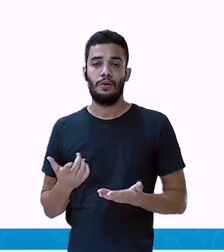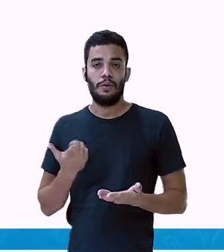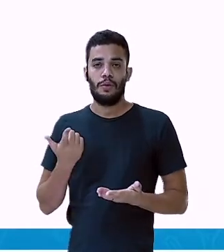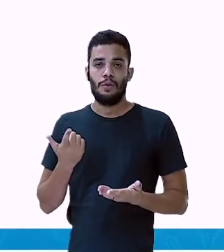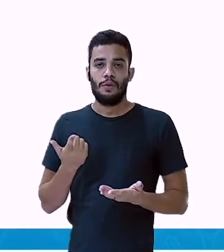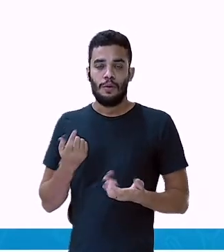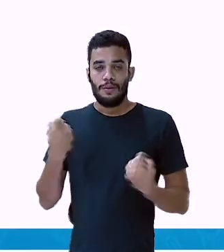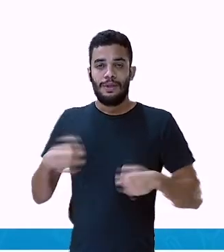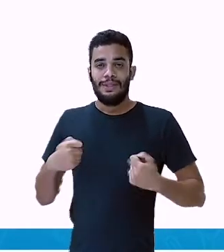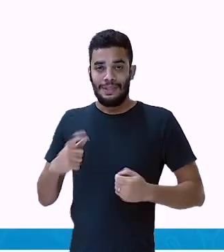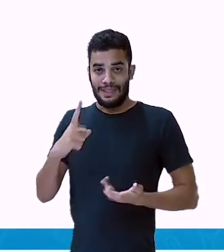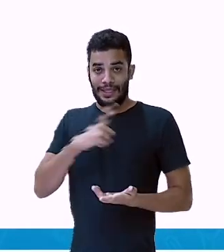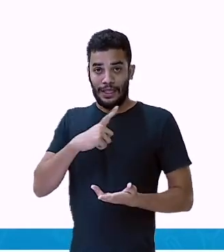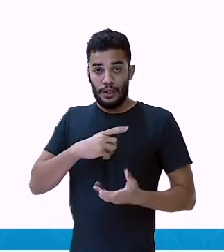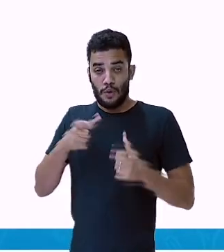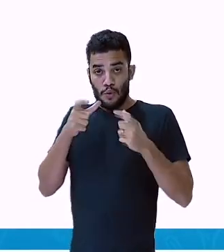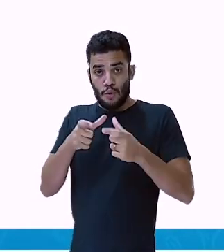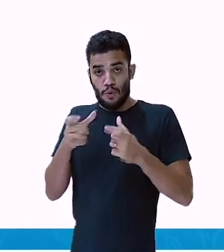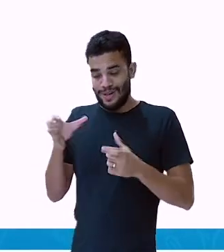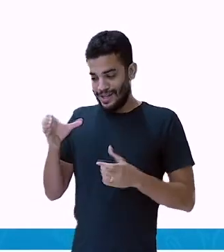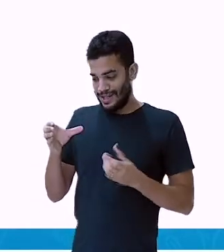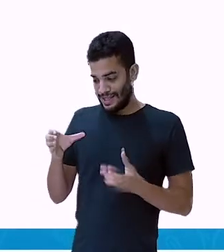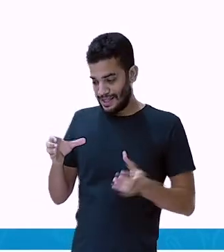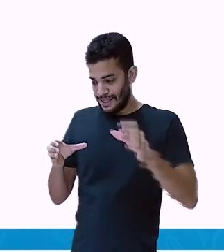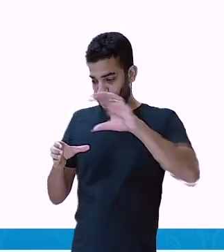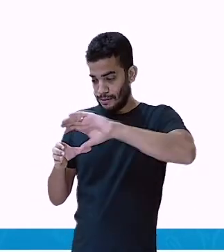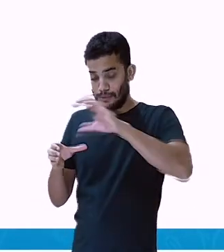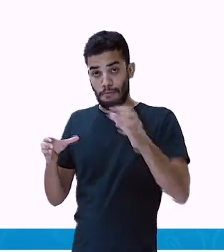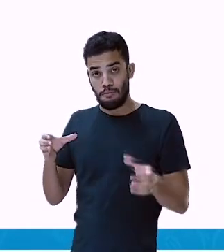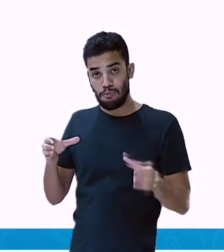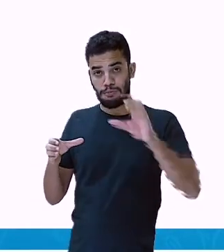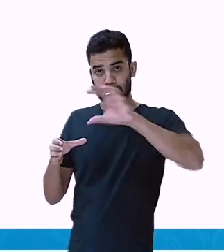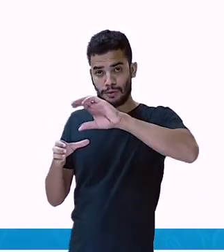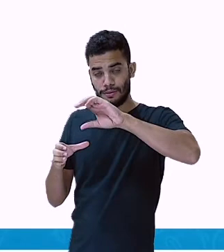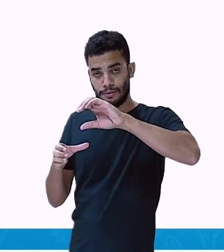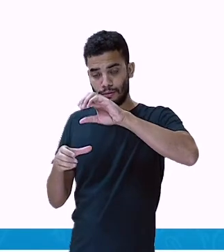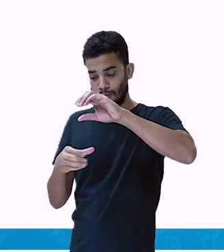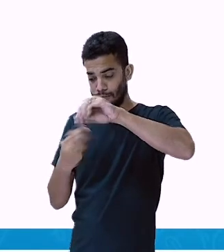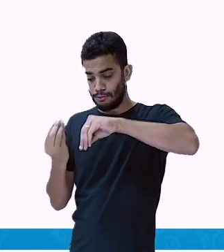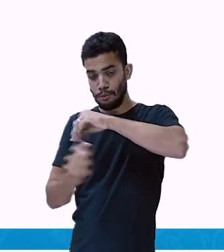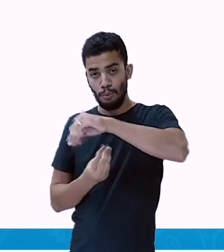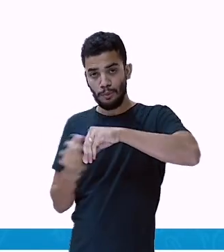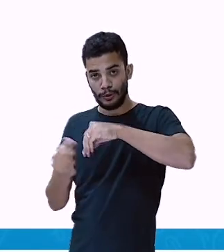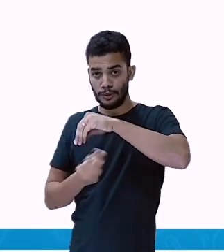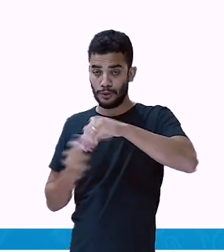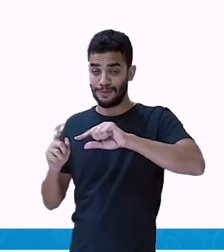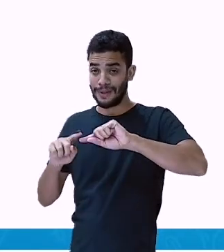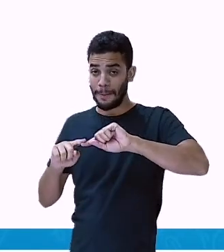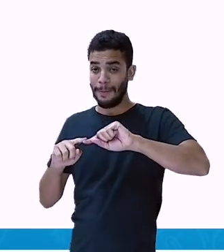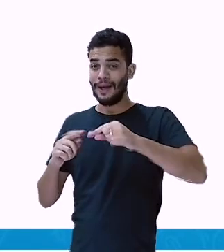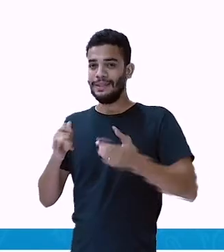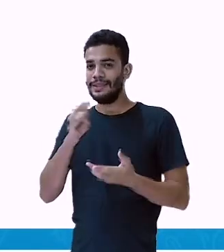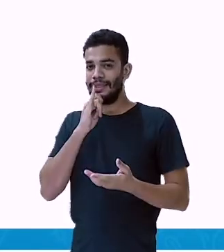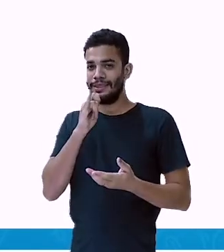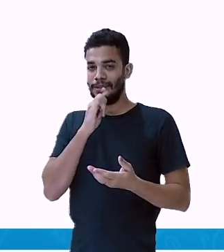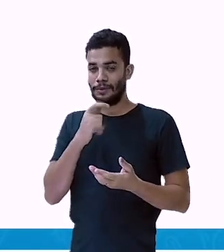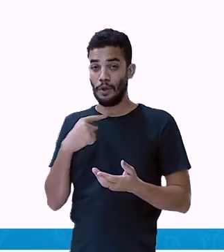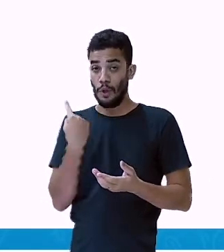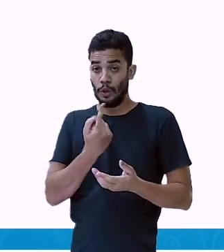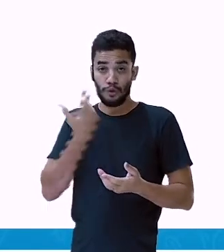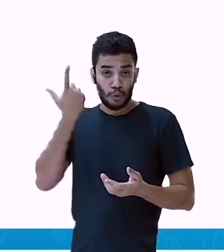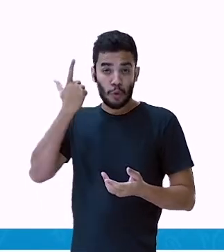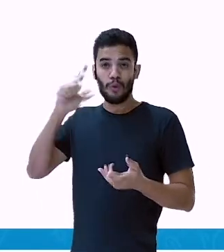de 2 ou mais materiais, de 2 ou mais substâncias em um mesmo recipiente. Porém, nós